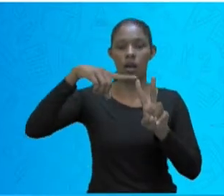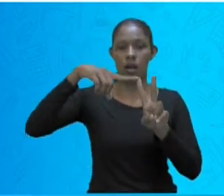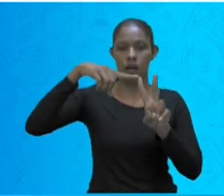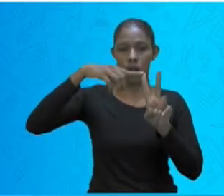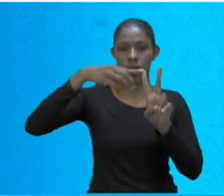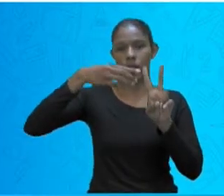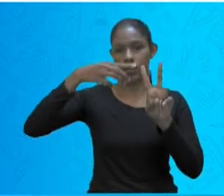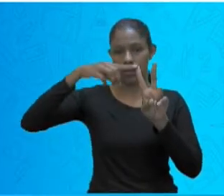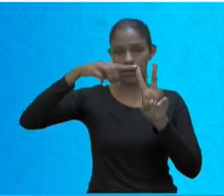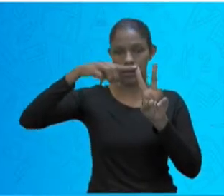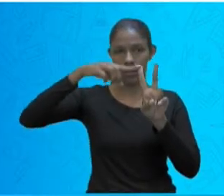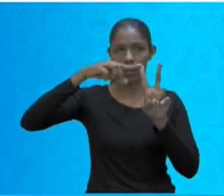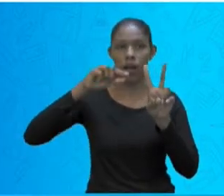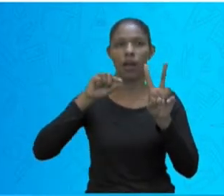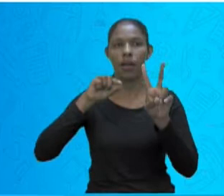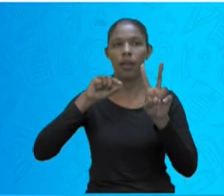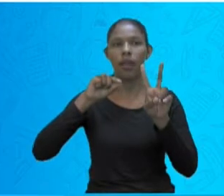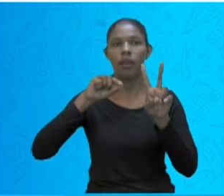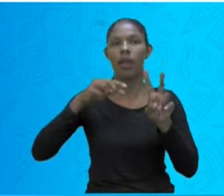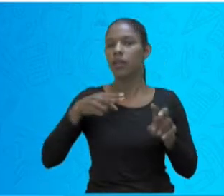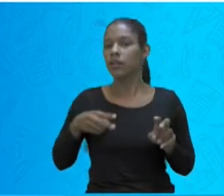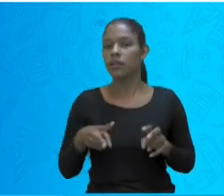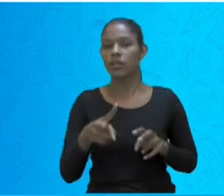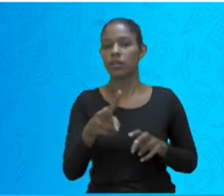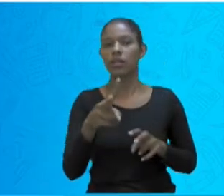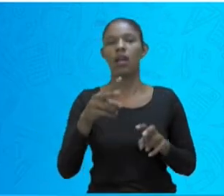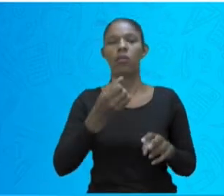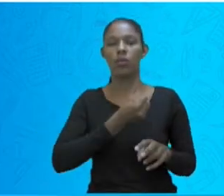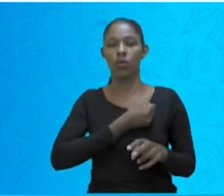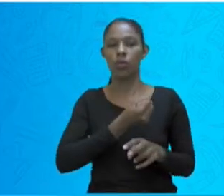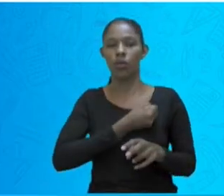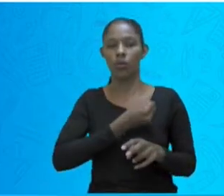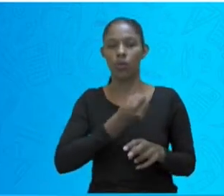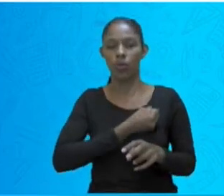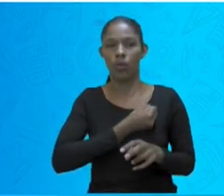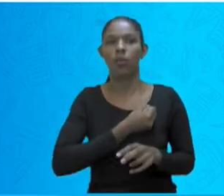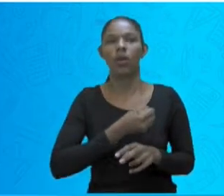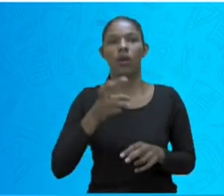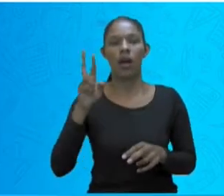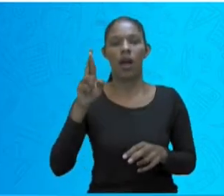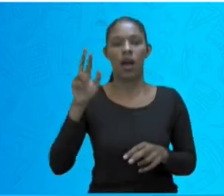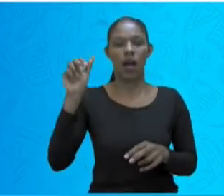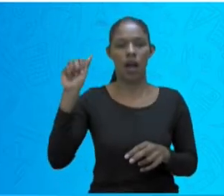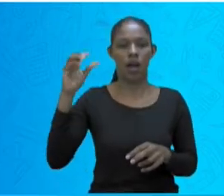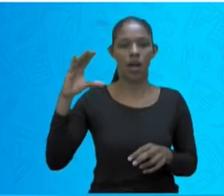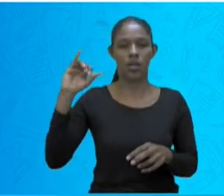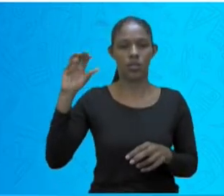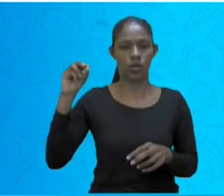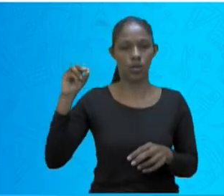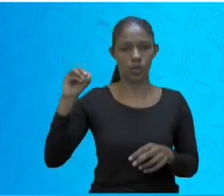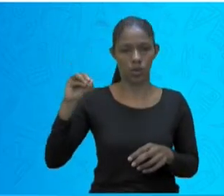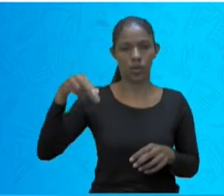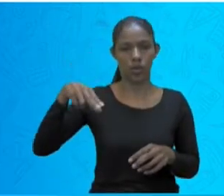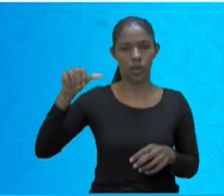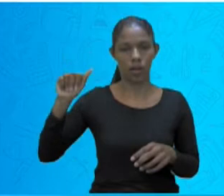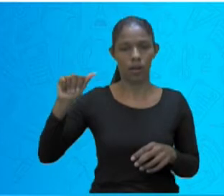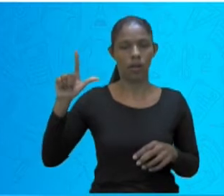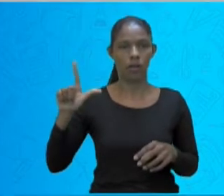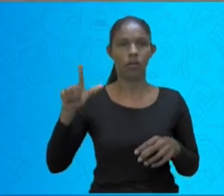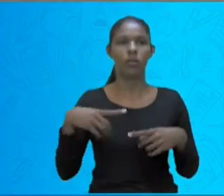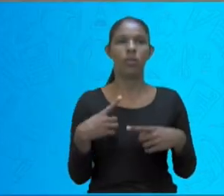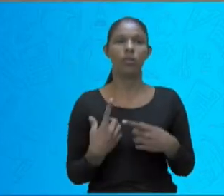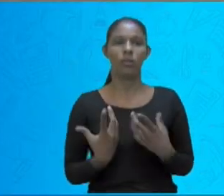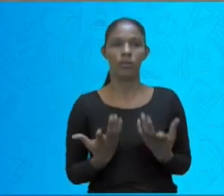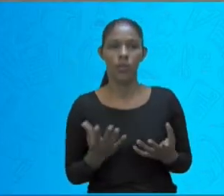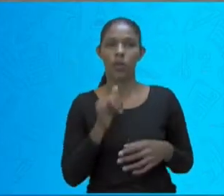racional. Raiz quadrada de 25 é igual a 5. Porque 5 ao quadrado é igual a 25 e 5